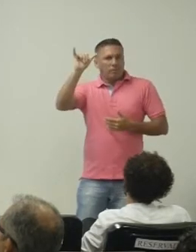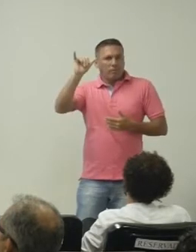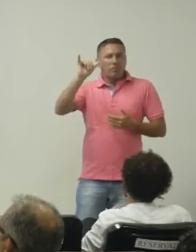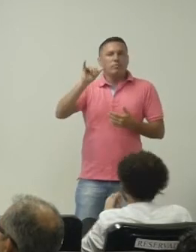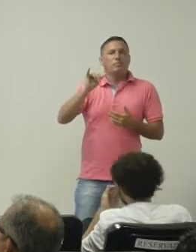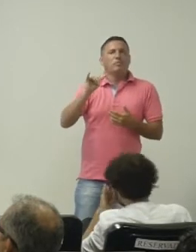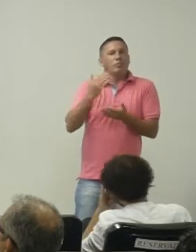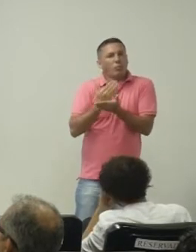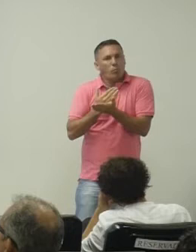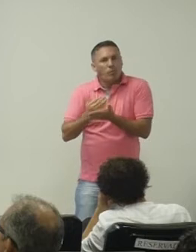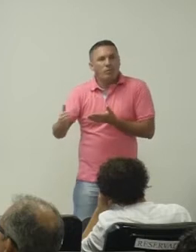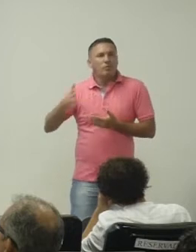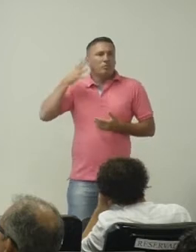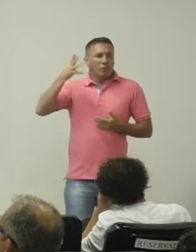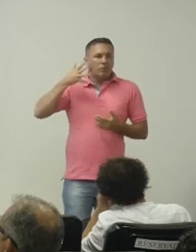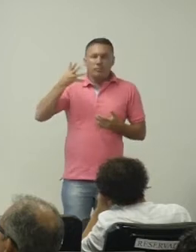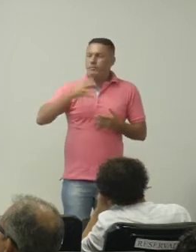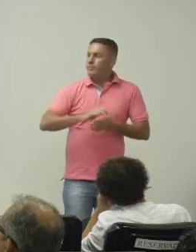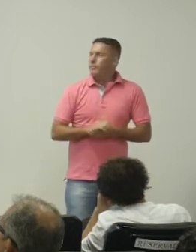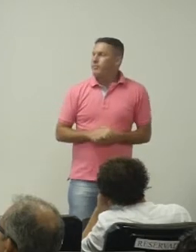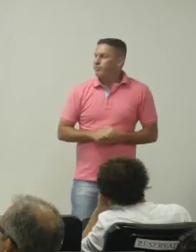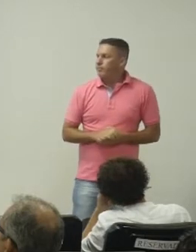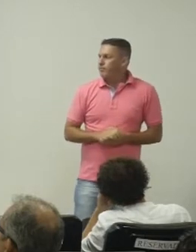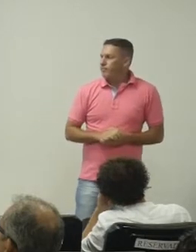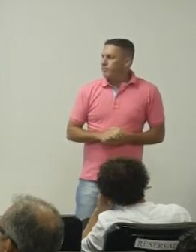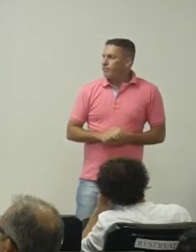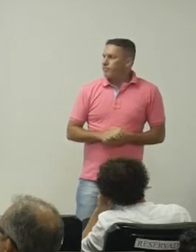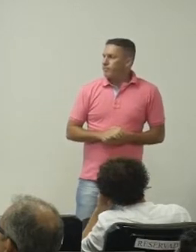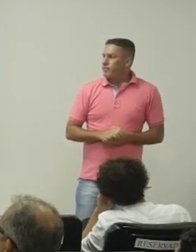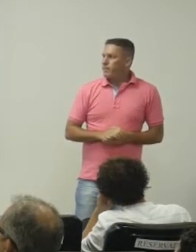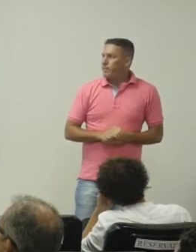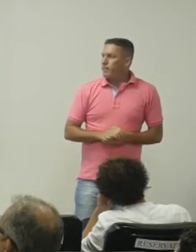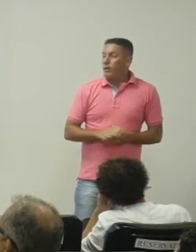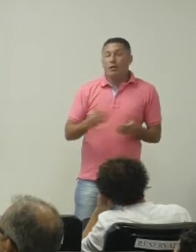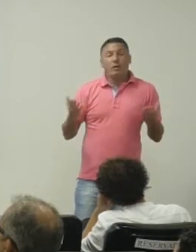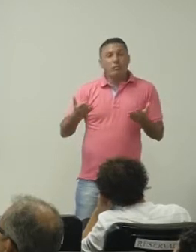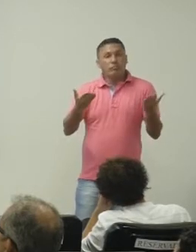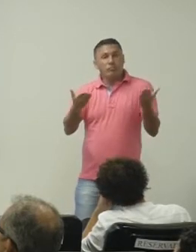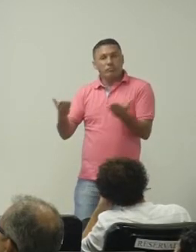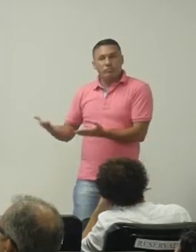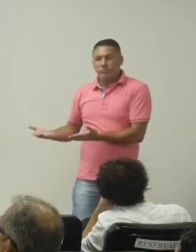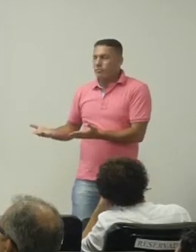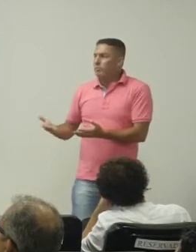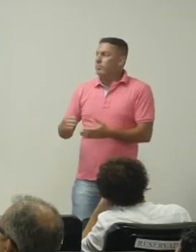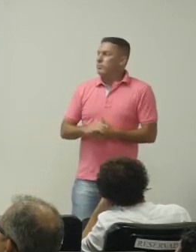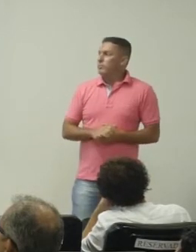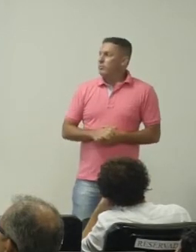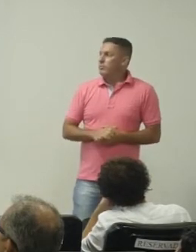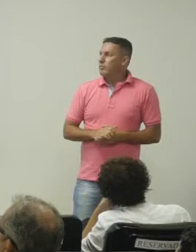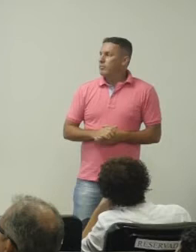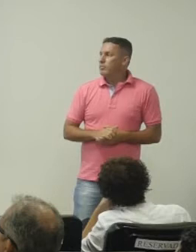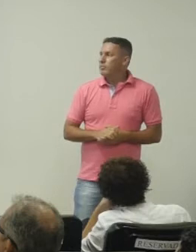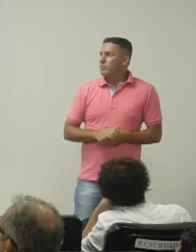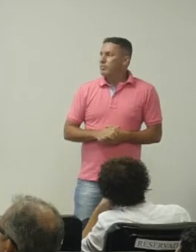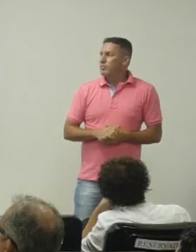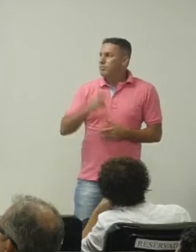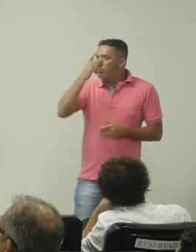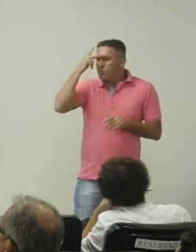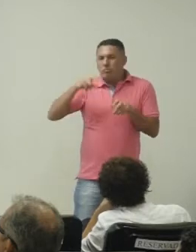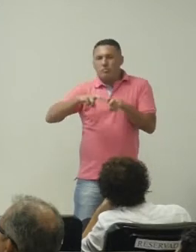da melhor forma possível. E passamos a convidar as nossas